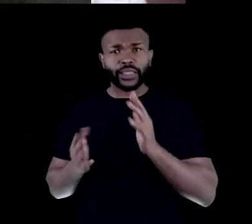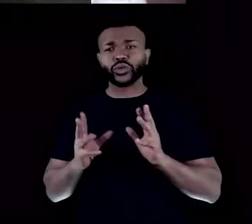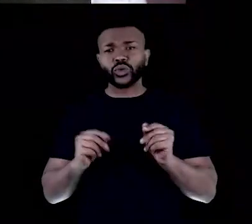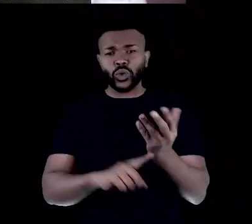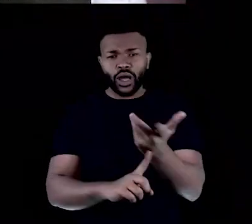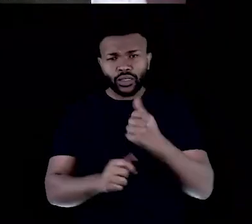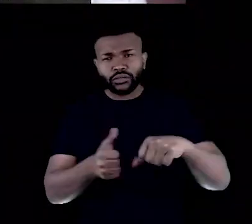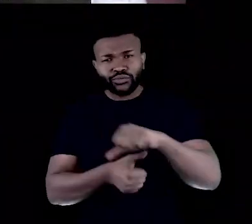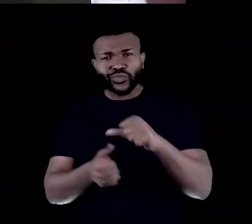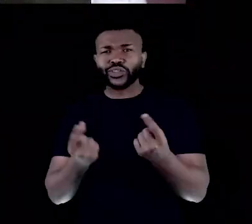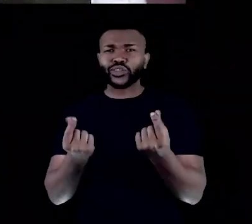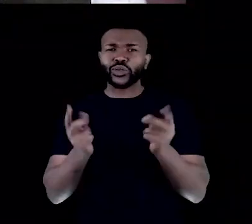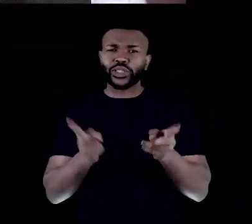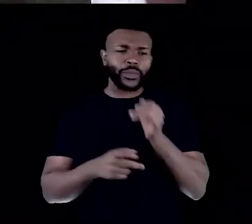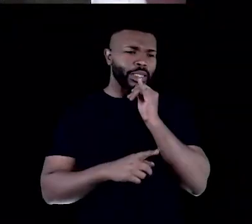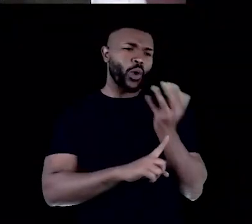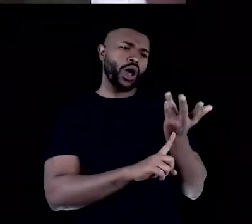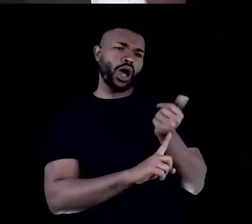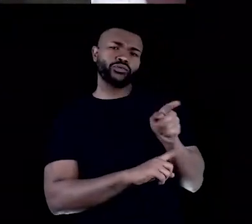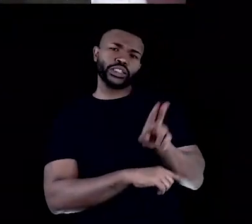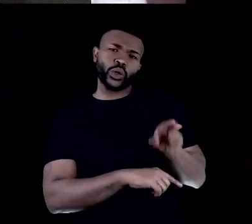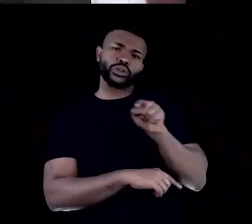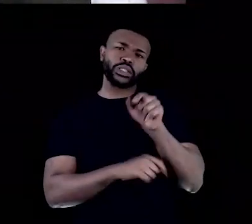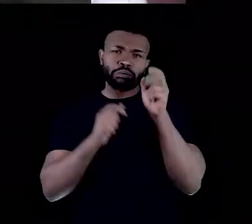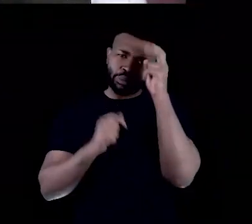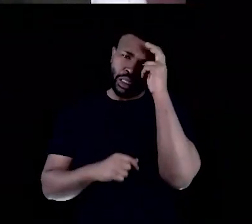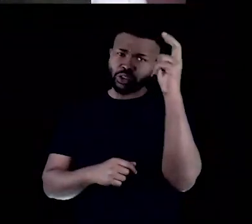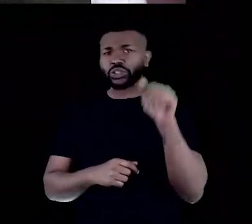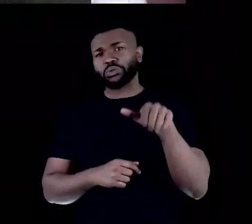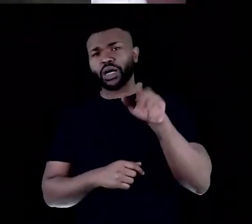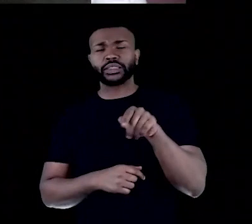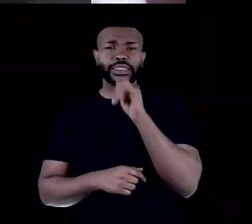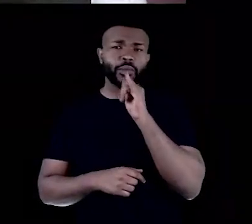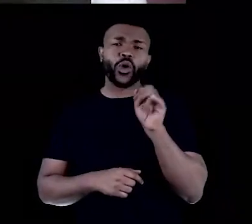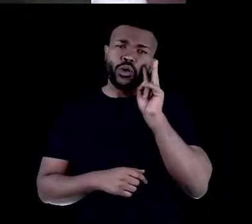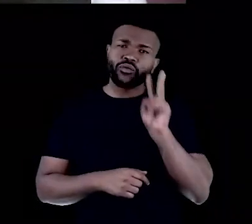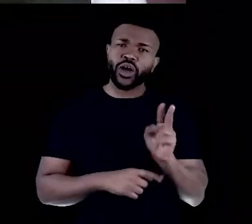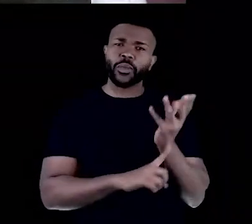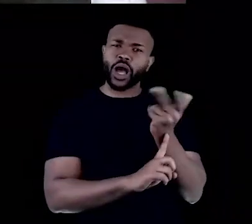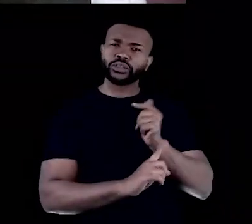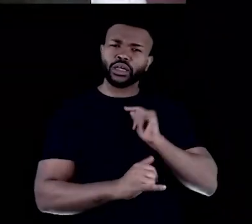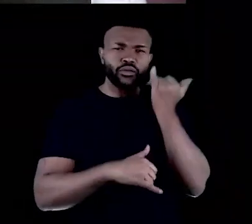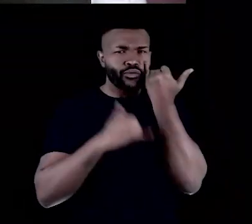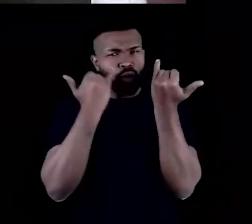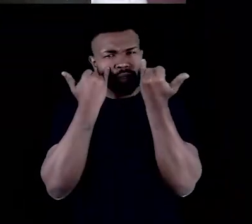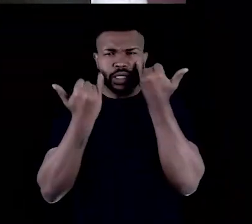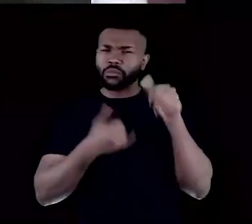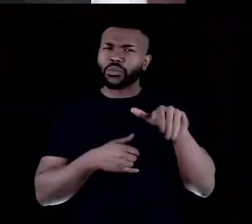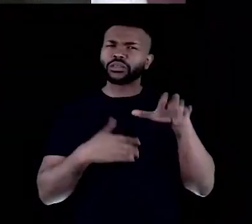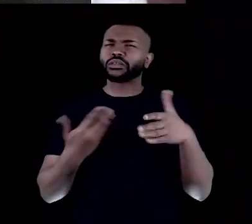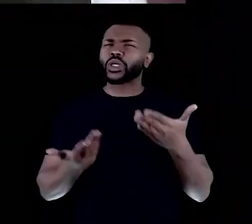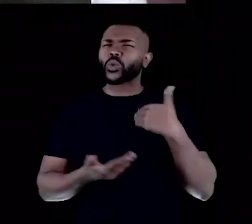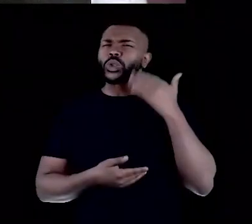parece que você tem que transformar a sua arte em dinheiro o tempo todo. Então, consuma minha arte que você ficará mais inteligente. Consuma minha arte que você vai ganhar mais informações. Eu estou